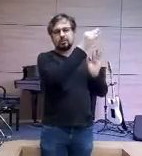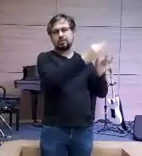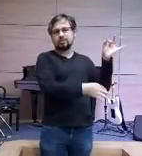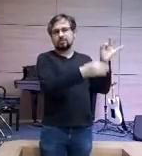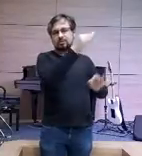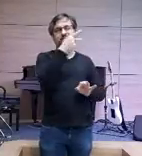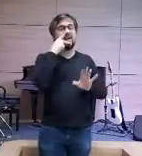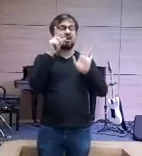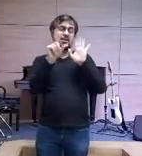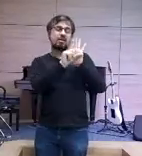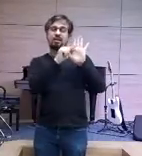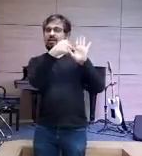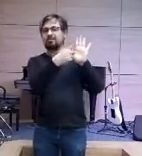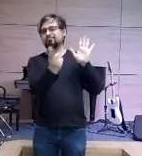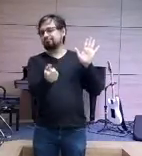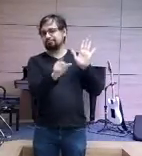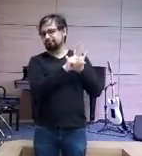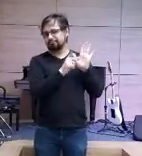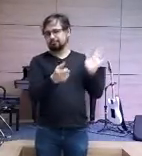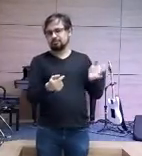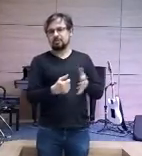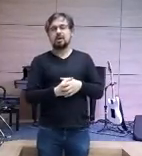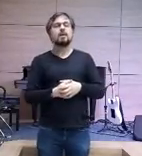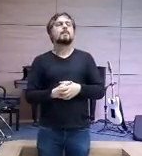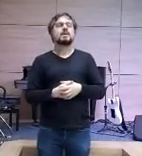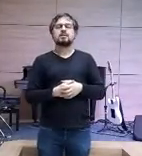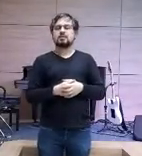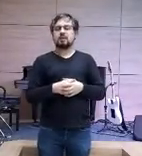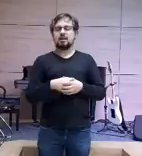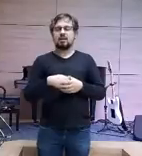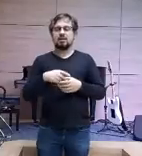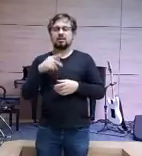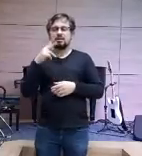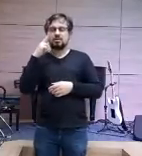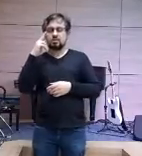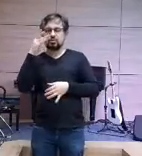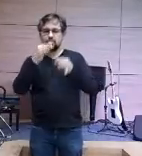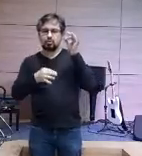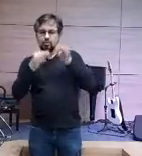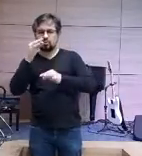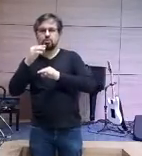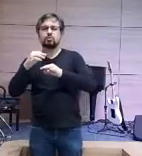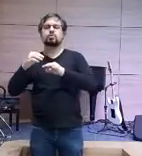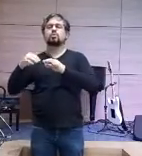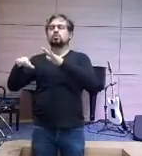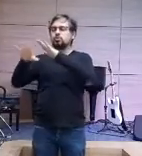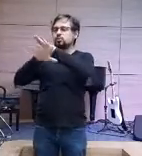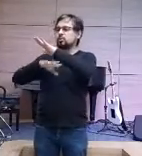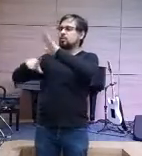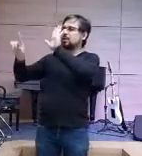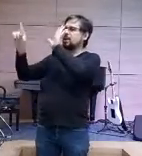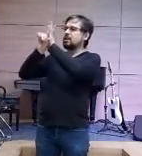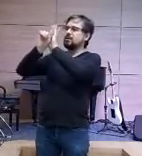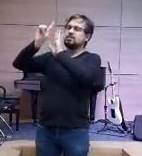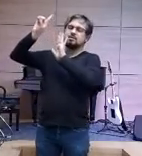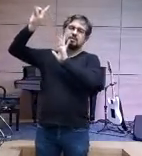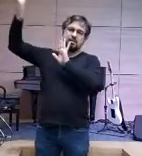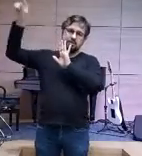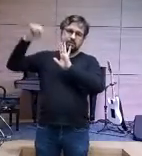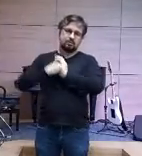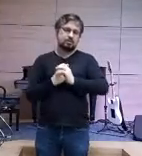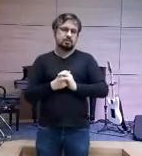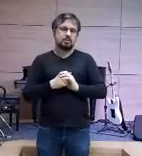que nós podemos fazer mas é injusta os nossos olhos é injusto sobre a lei de Deus